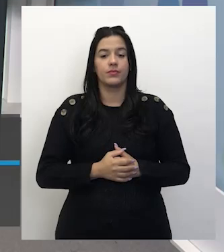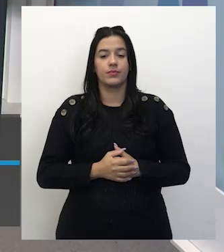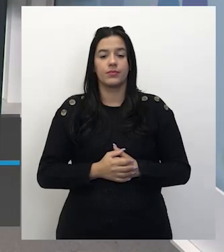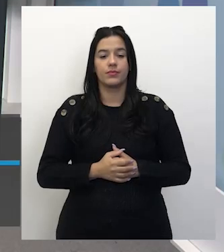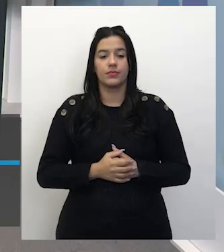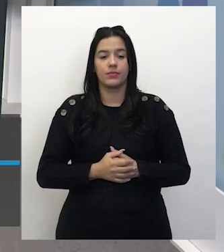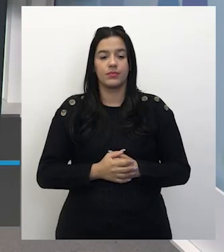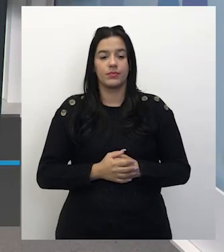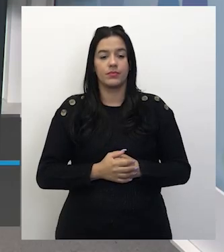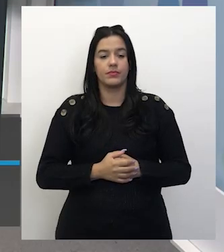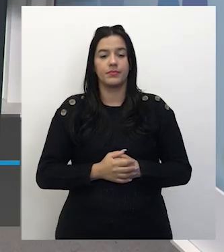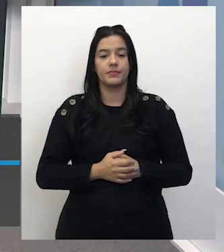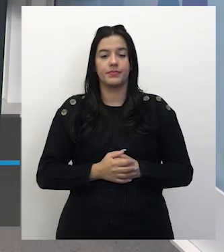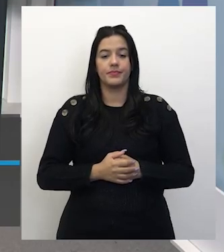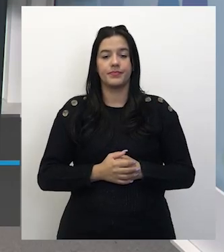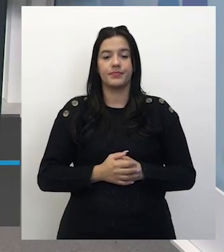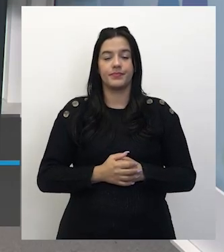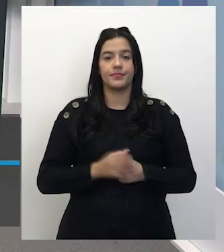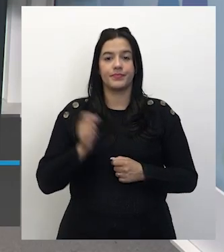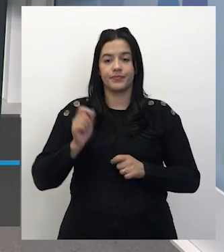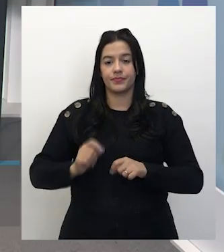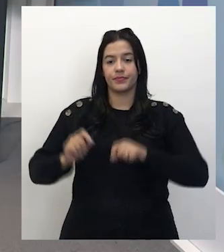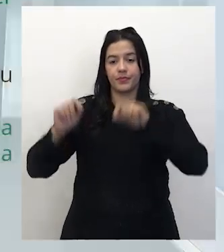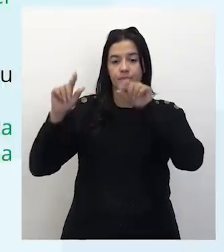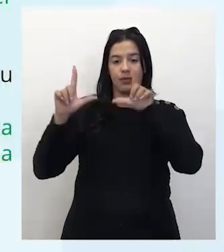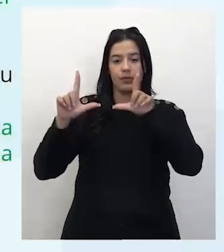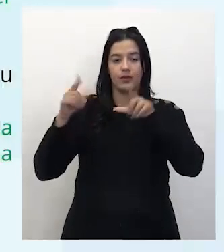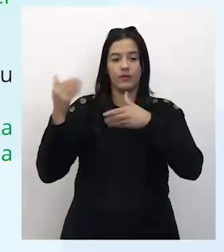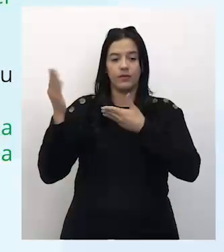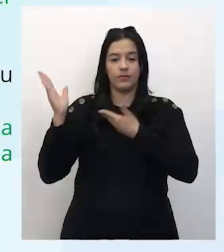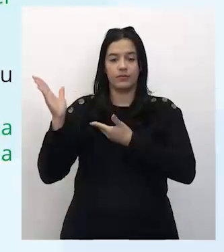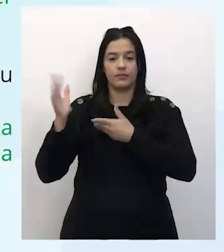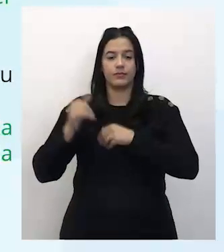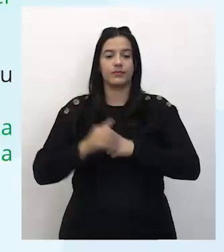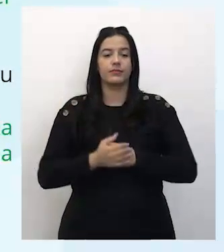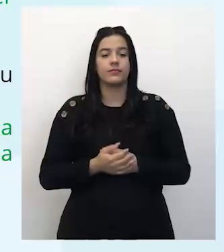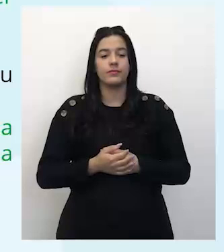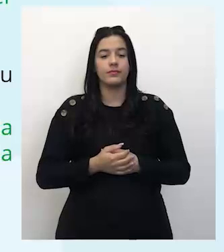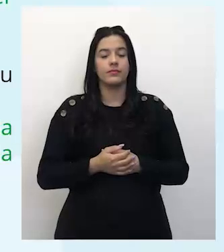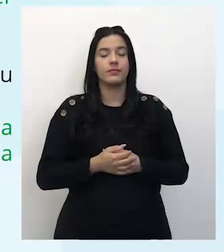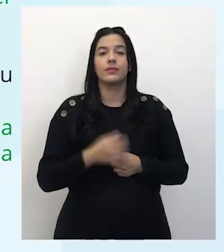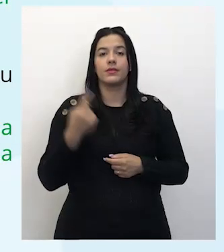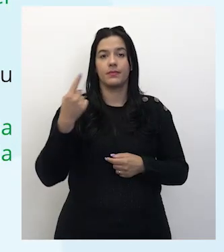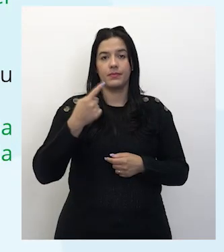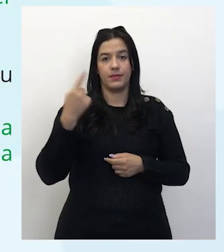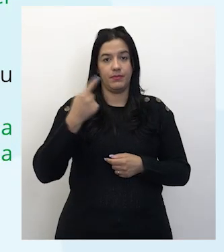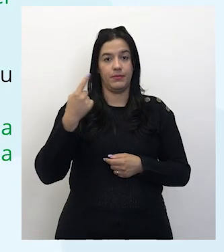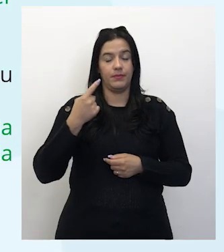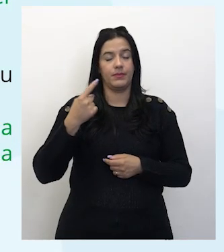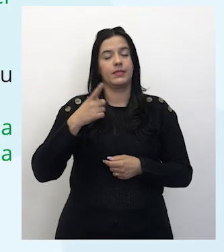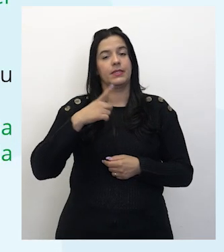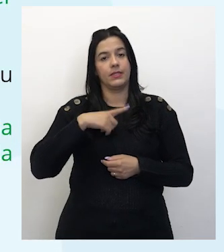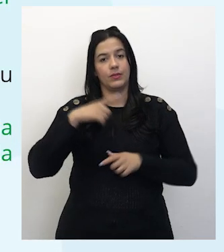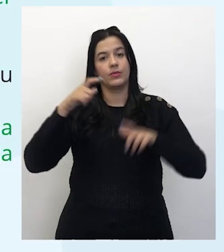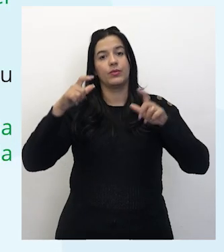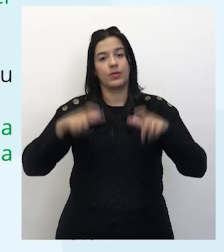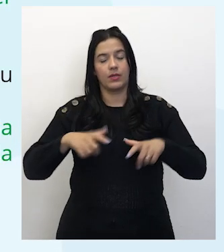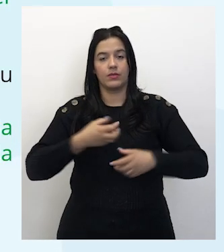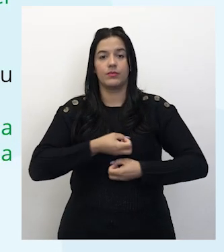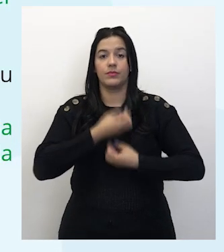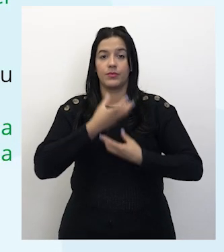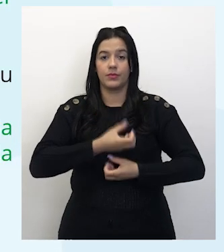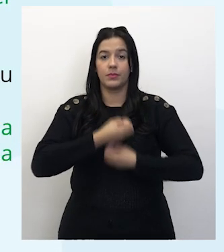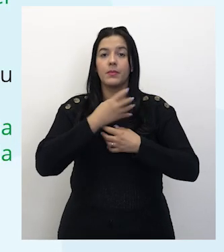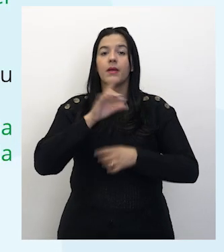seguindo que eu fico de olho aqui. Então, pode pôr para eles, por favor, a resposta. Então, temos lá da primeira. O cenário do poema é